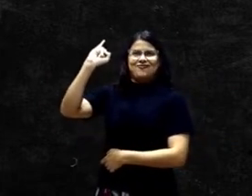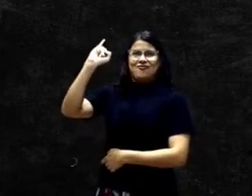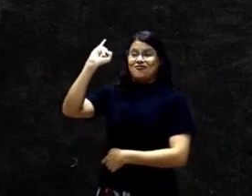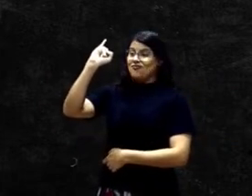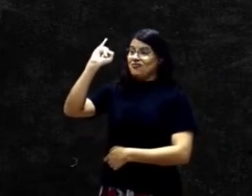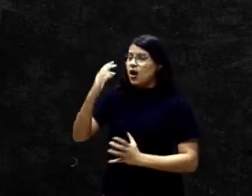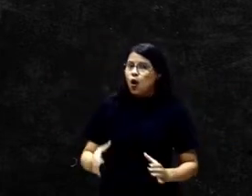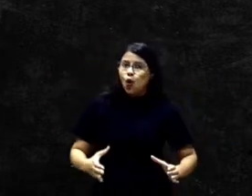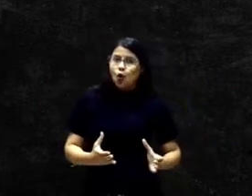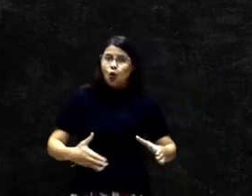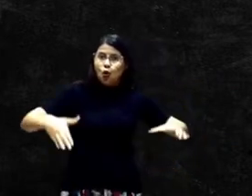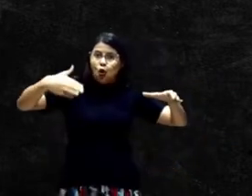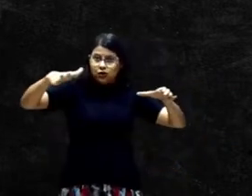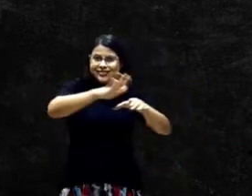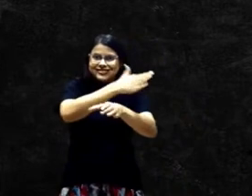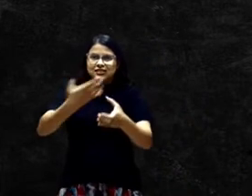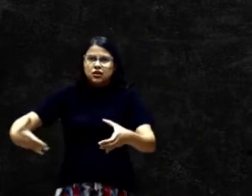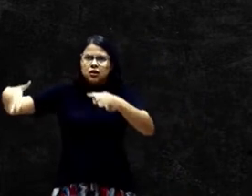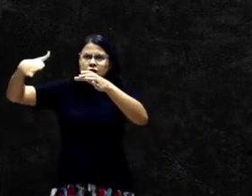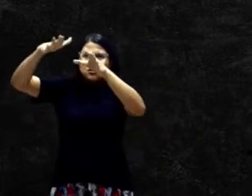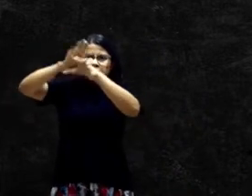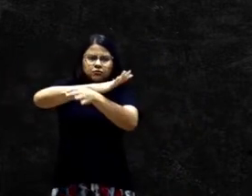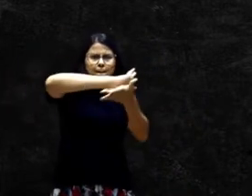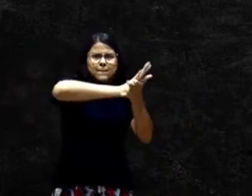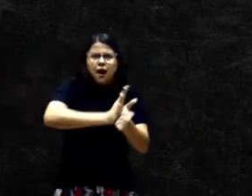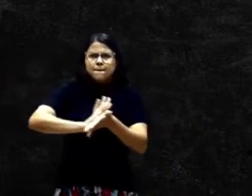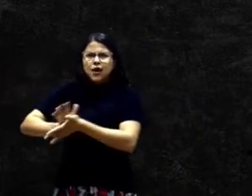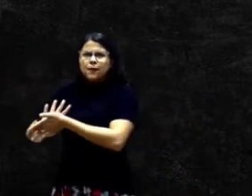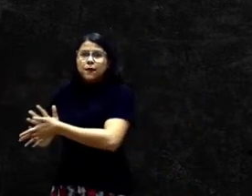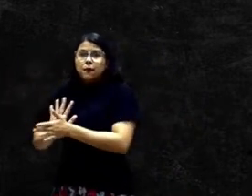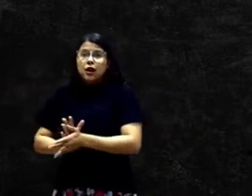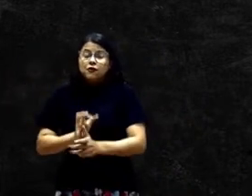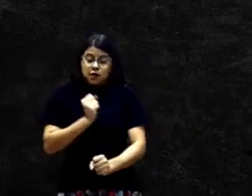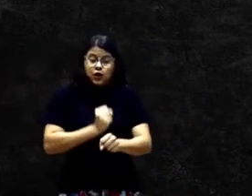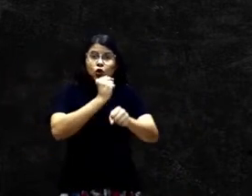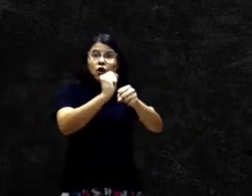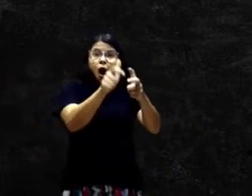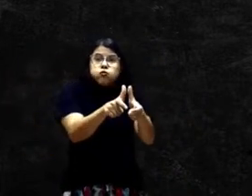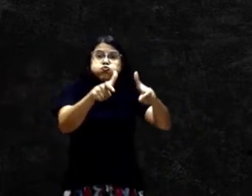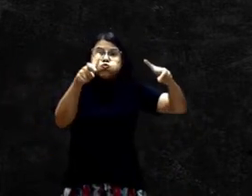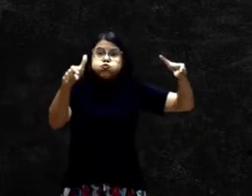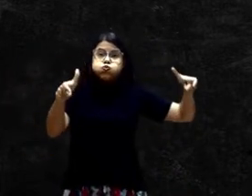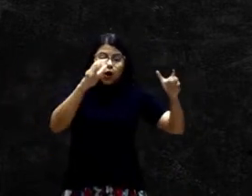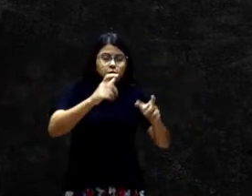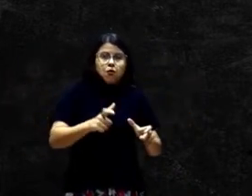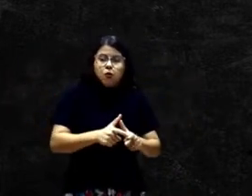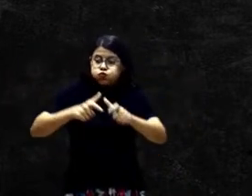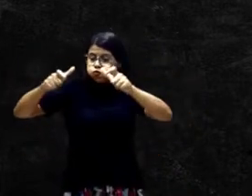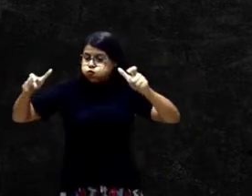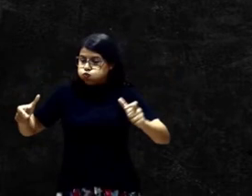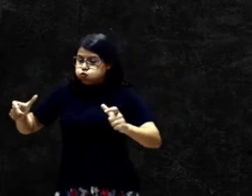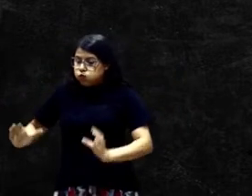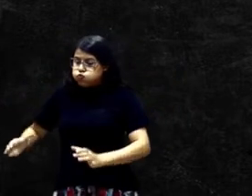Destruirei os meus celeiros e construirei outros maiores, e aí